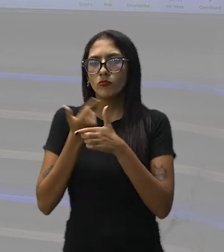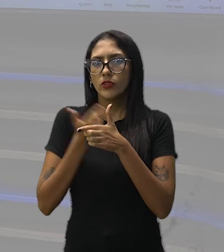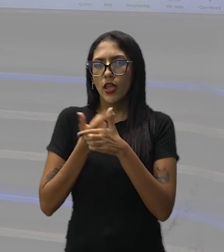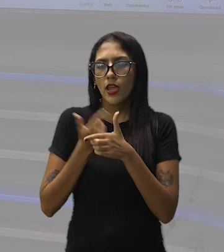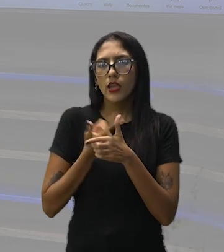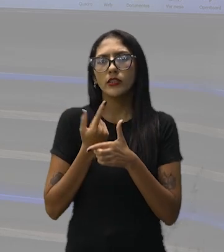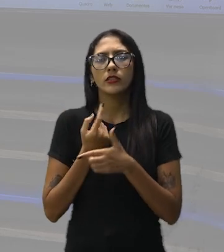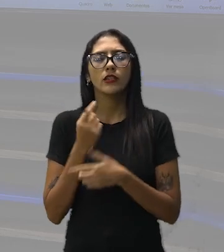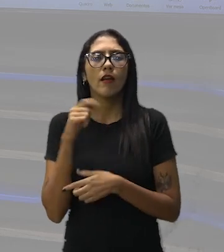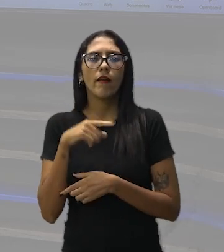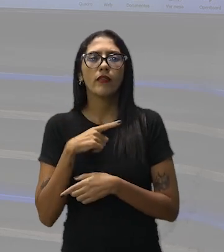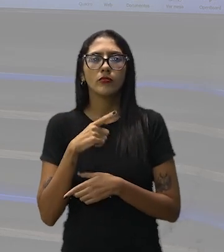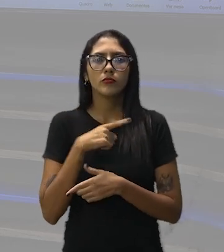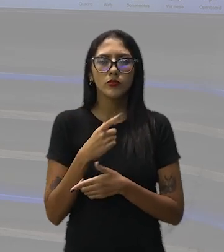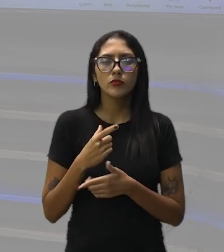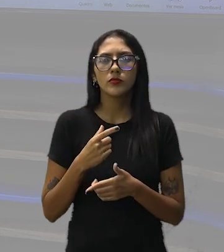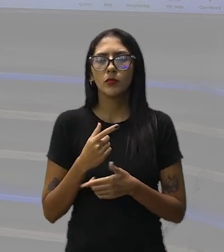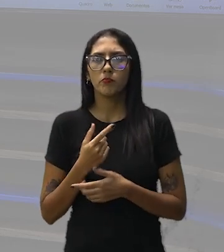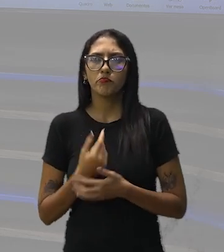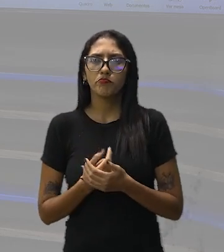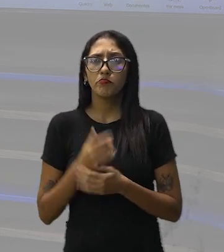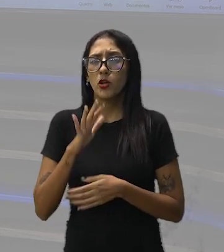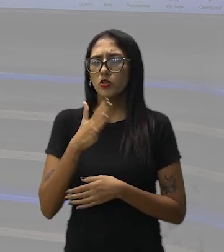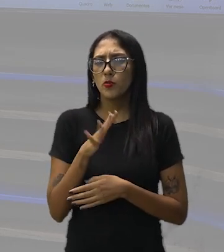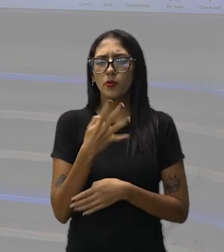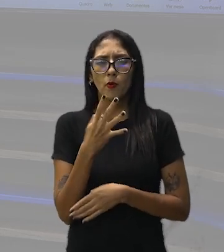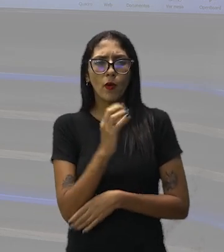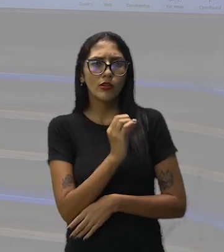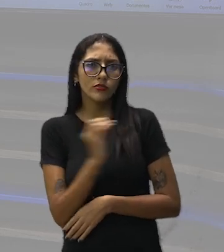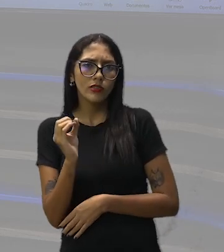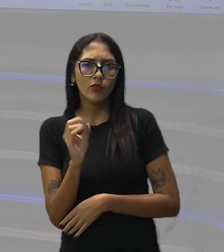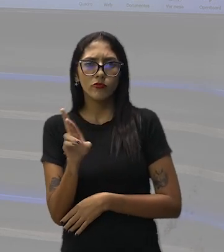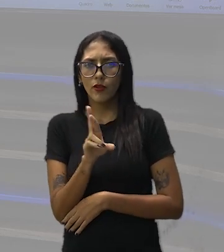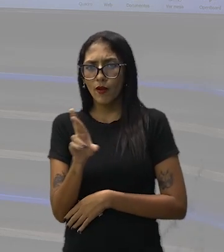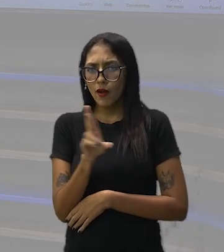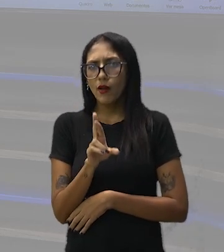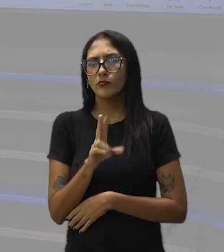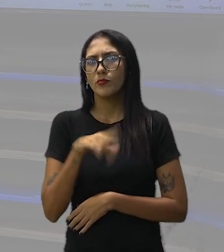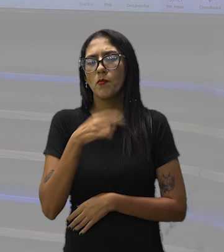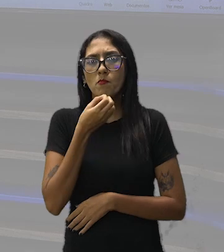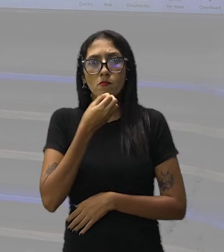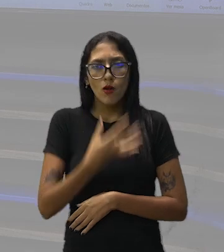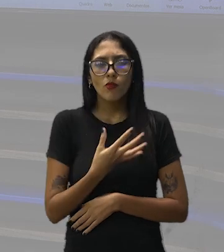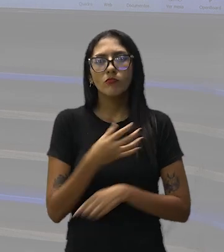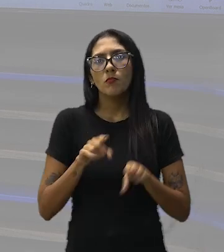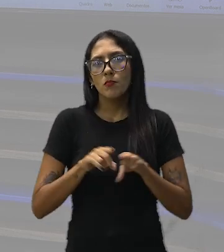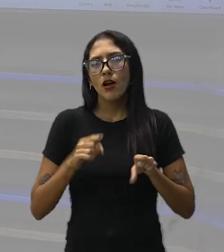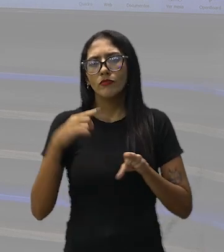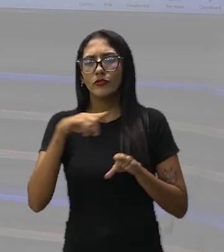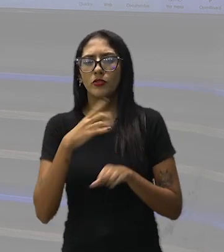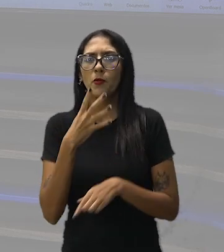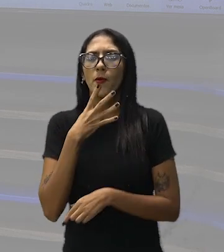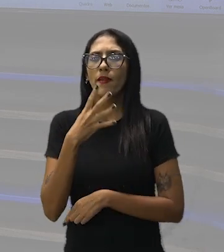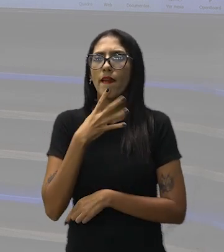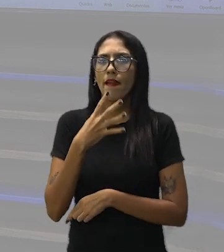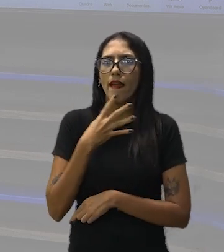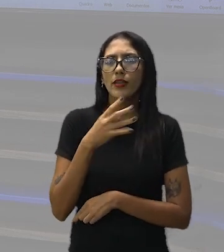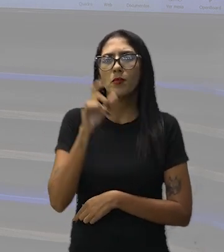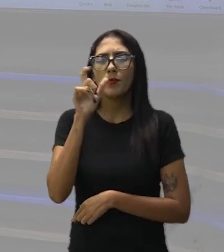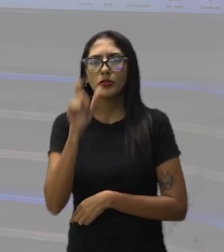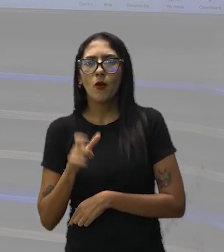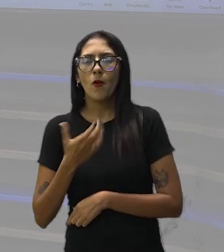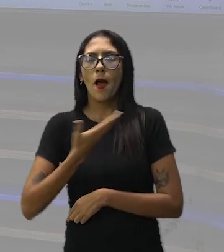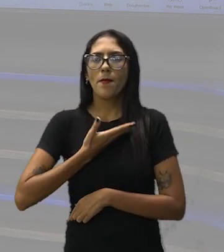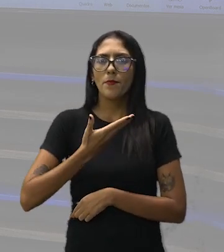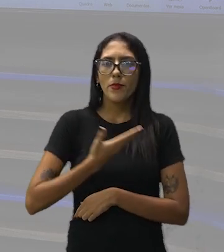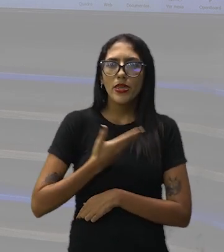de marca que, por exemplo, o tênis custa R$ 400, um tênis bom. Mas você conhece uma pessoa que é amiga da